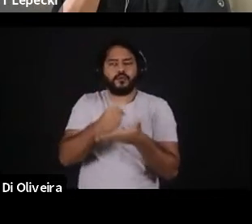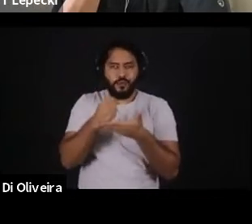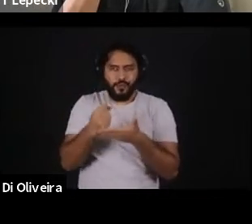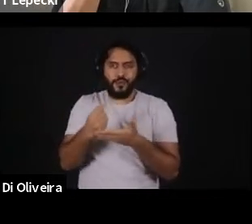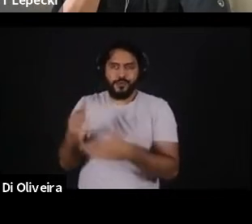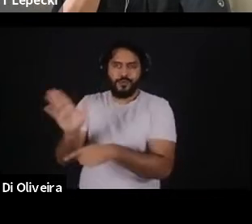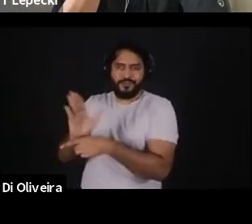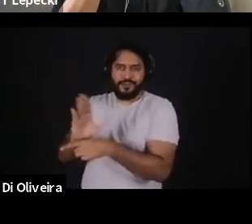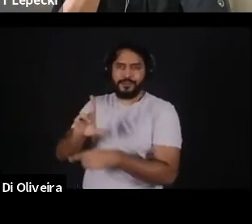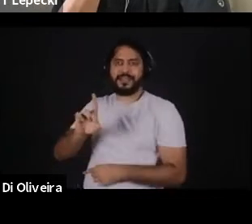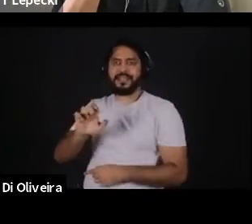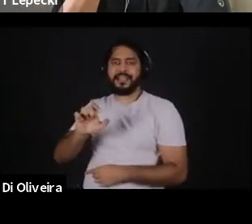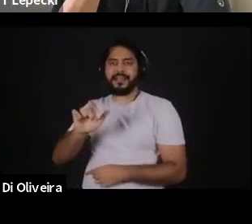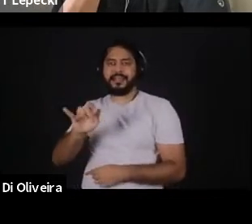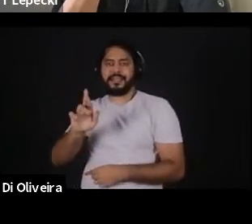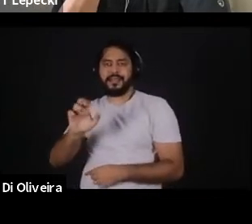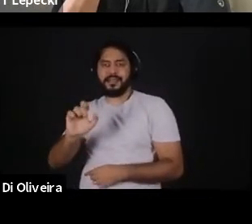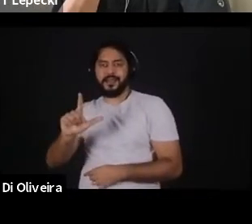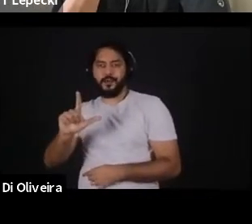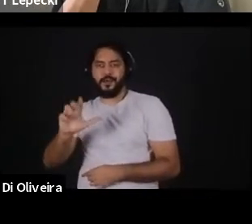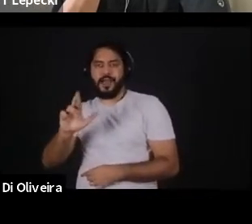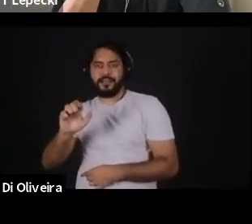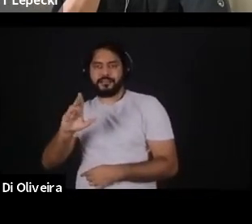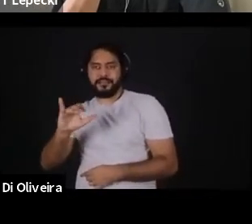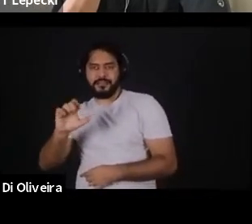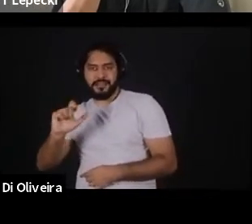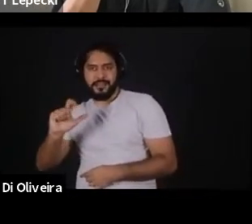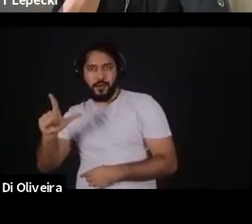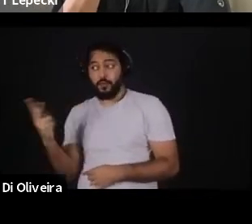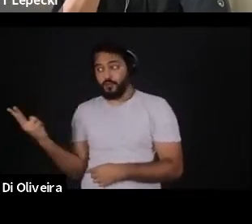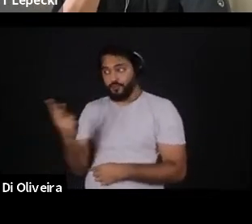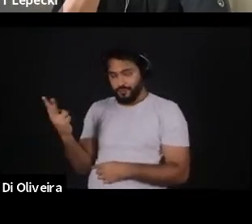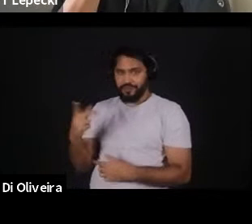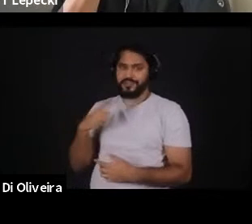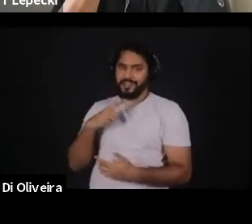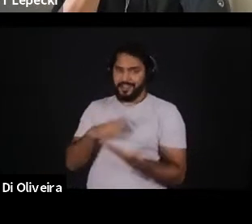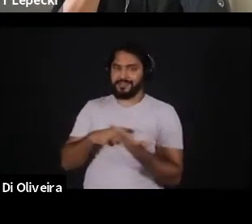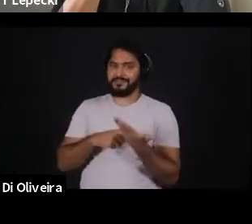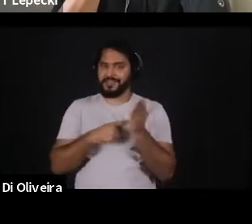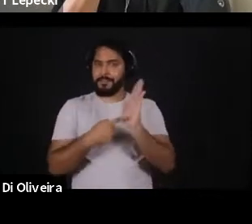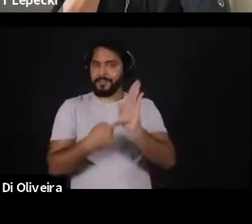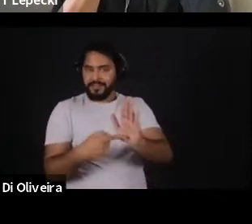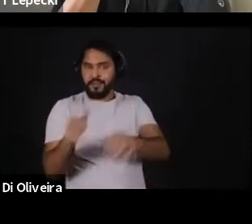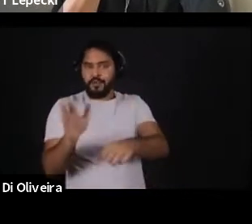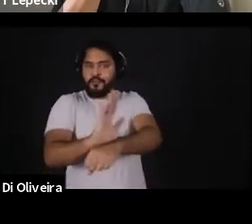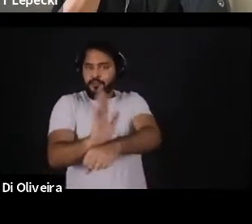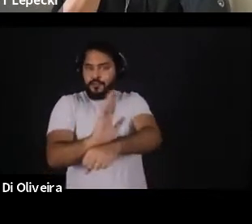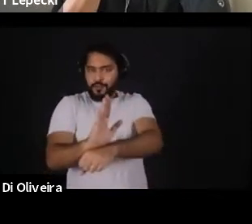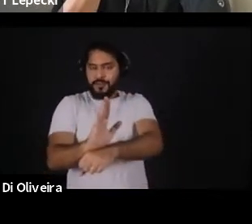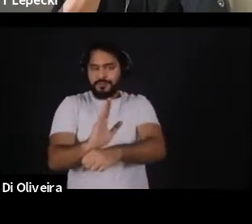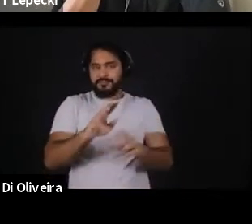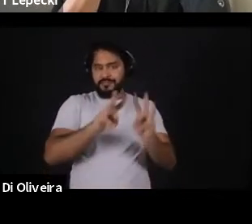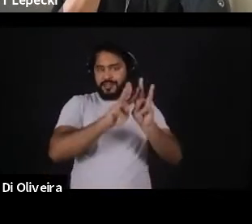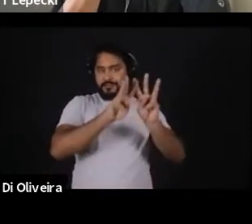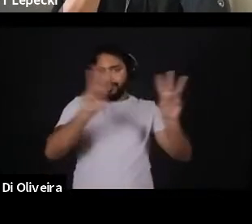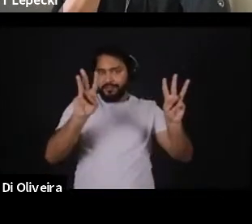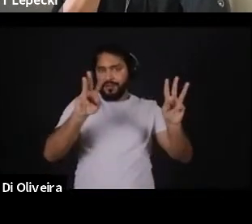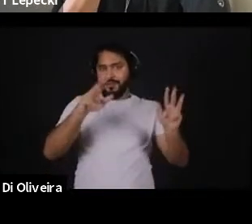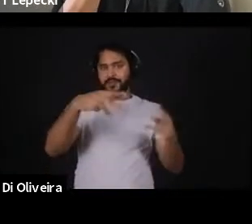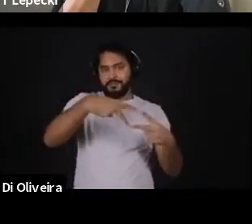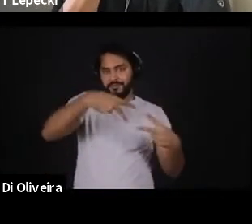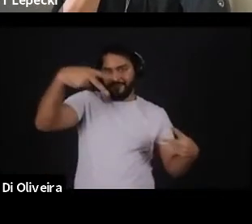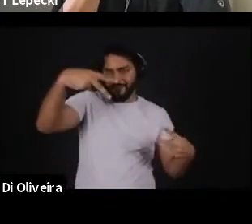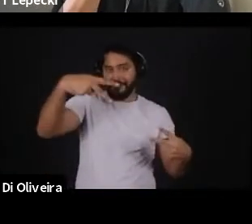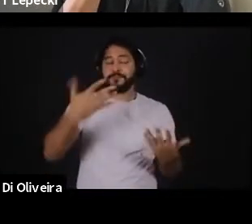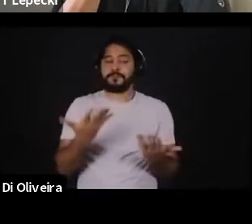filme. Da dupla em exibição na plataforma, no Pivô Satélite, um filme feito